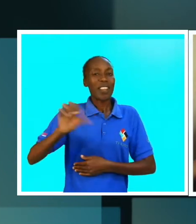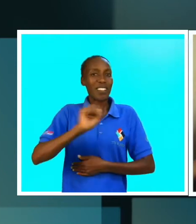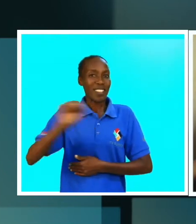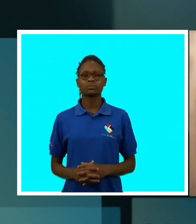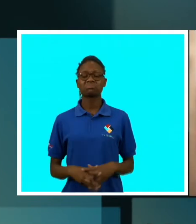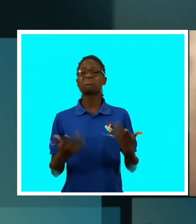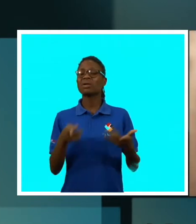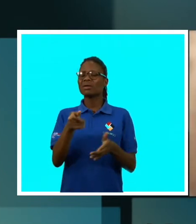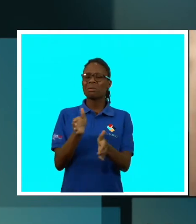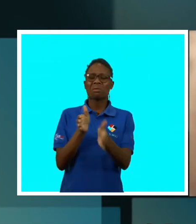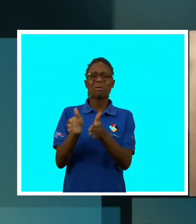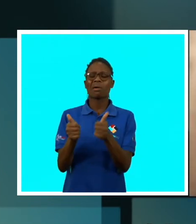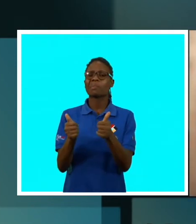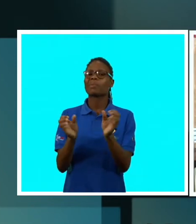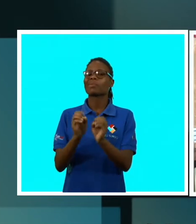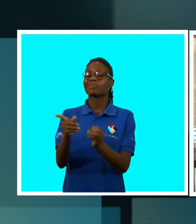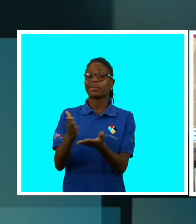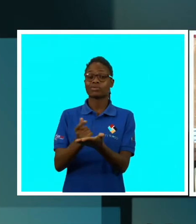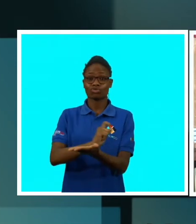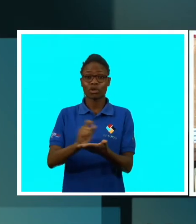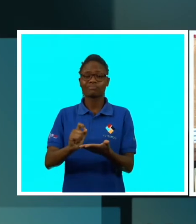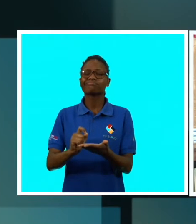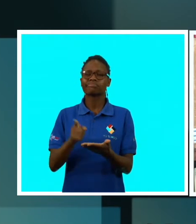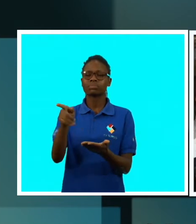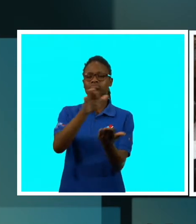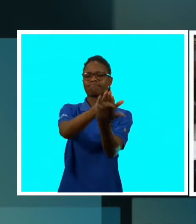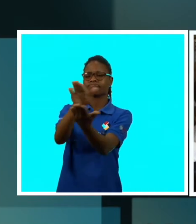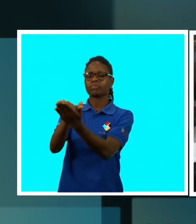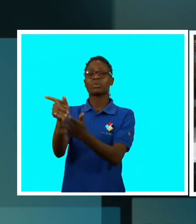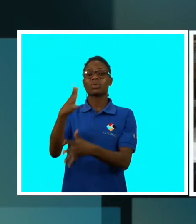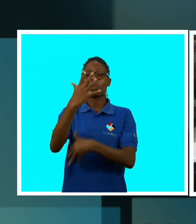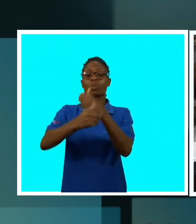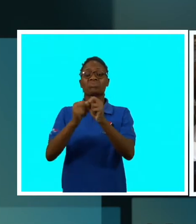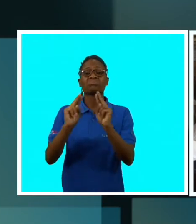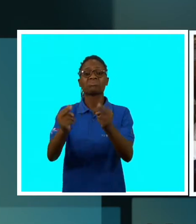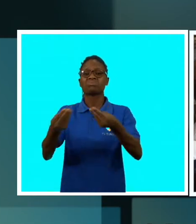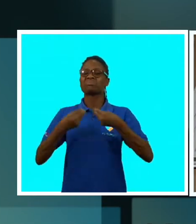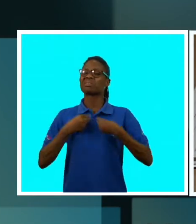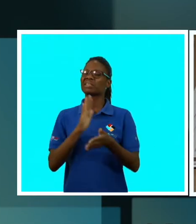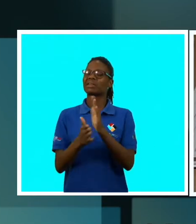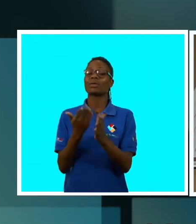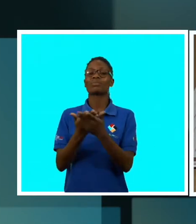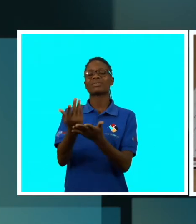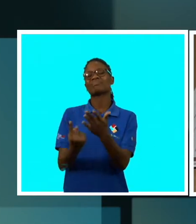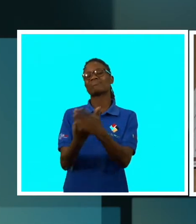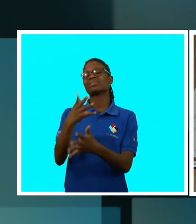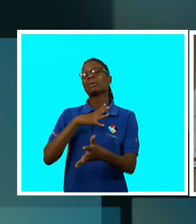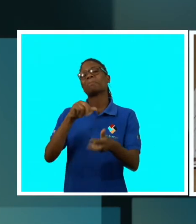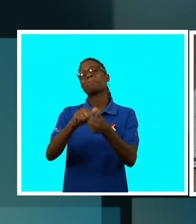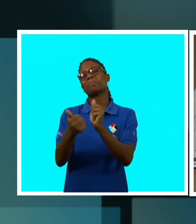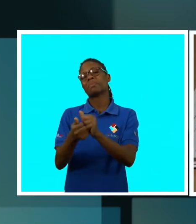livro. A não conservação do livro escolar compromete as contas das escolas, pois elas não